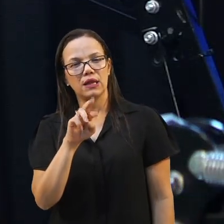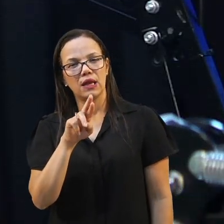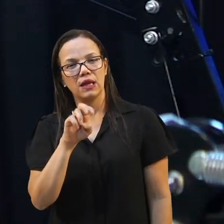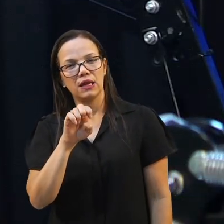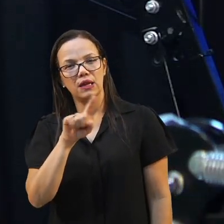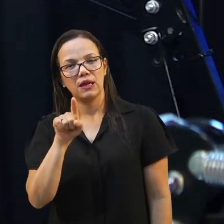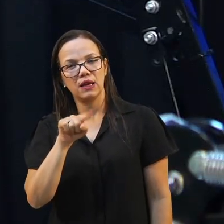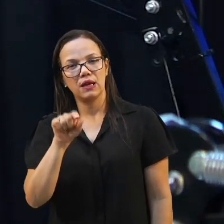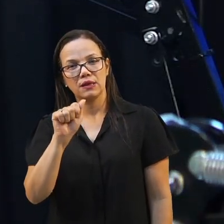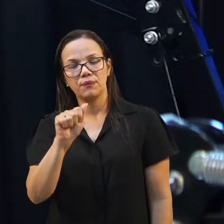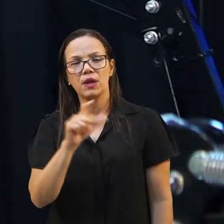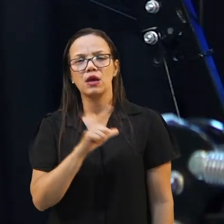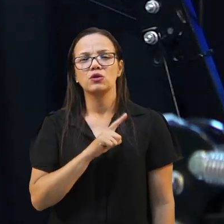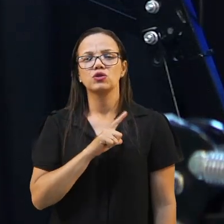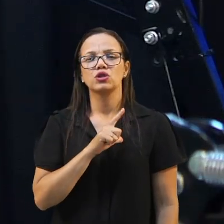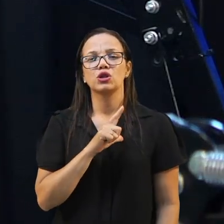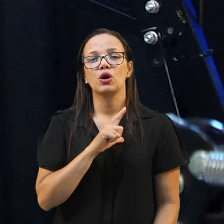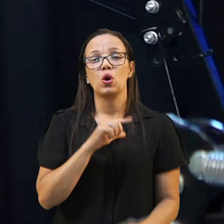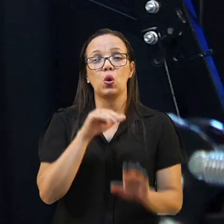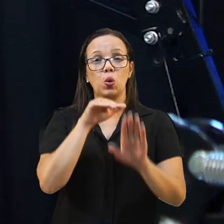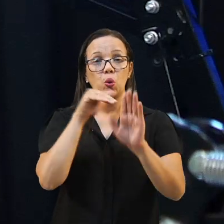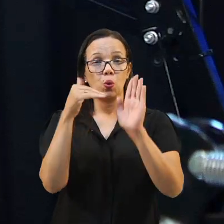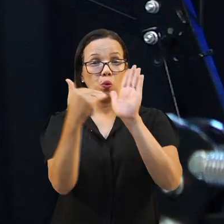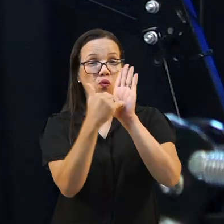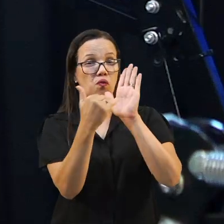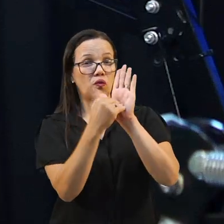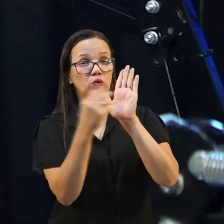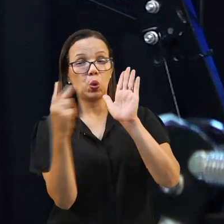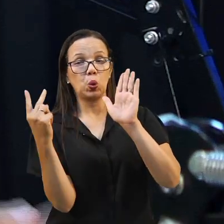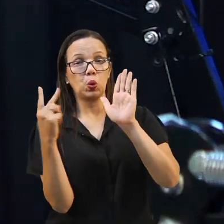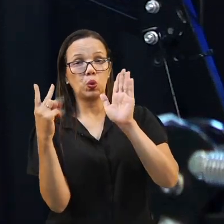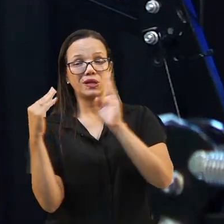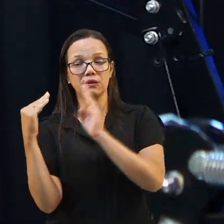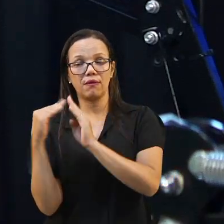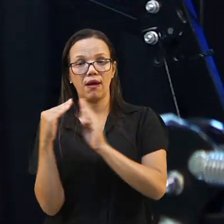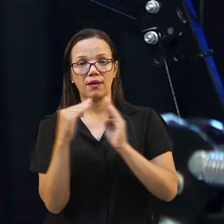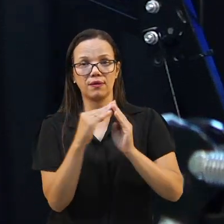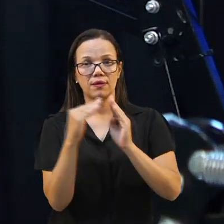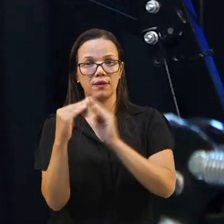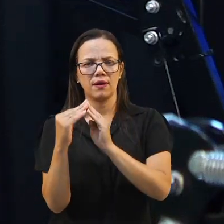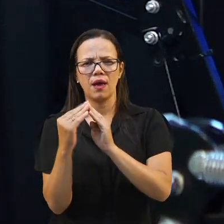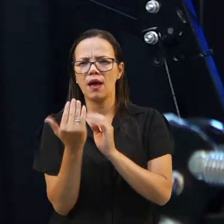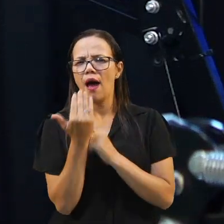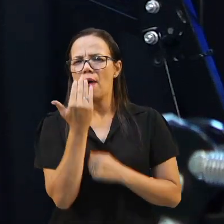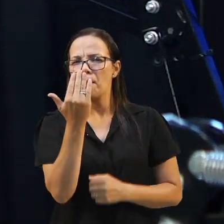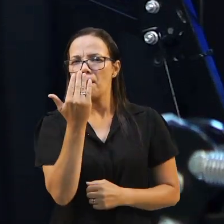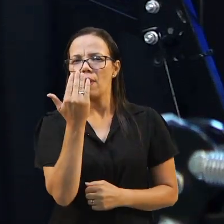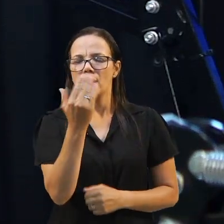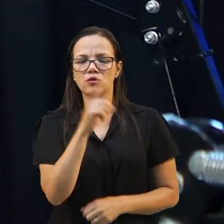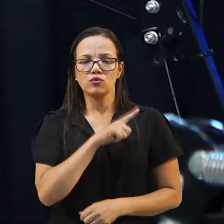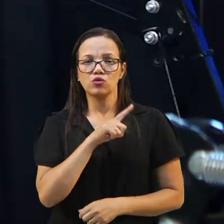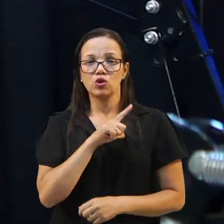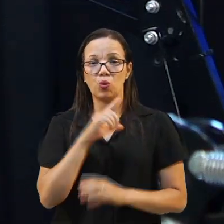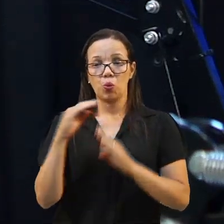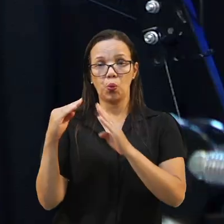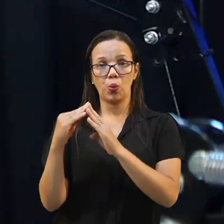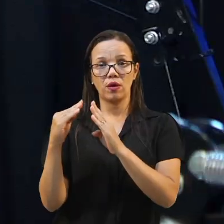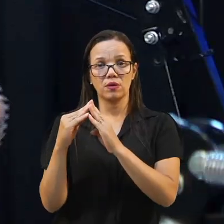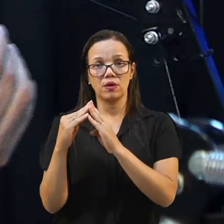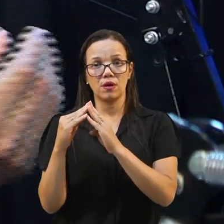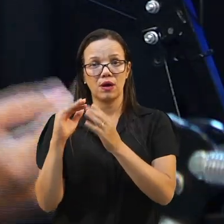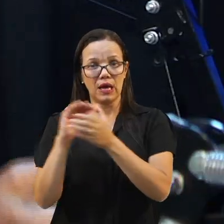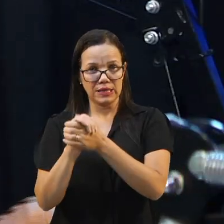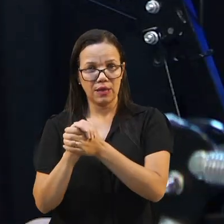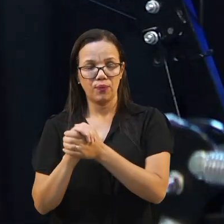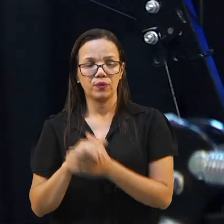tinha 2 residências no fundo. E de frente tinha um casal que a gente